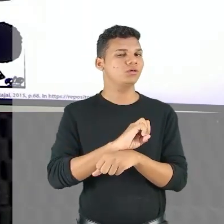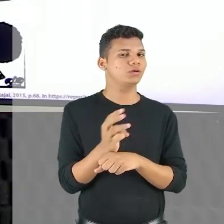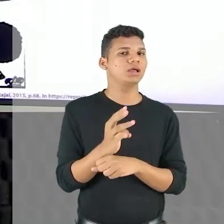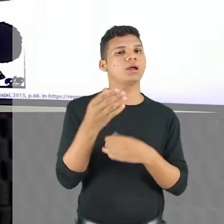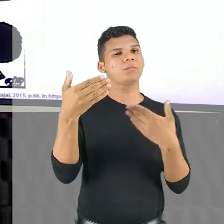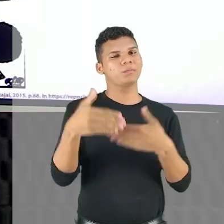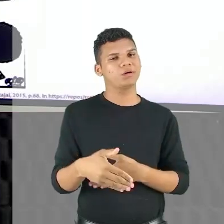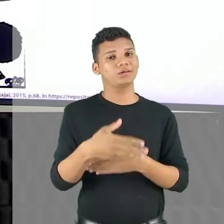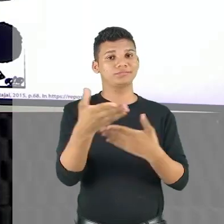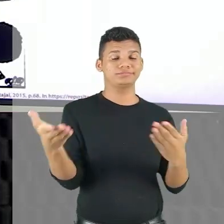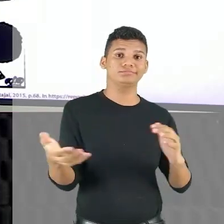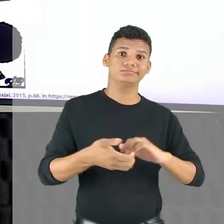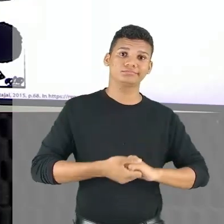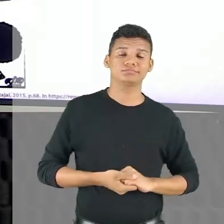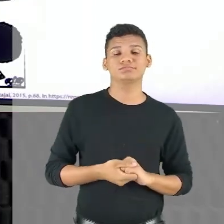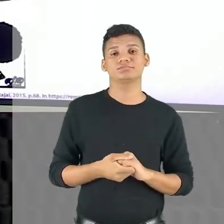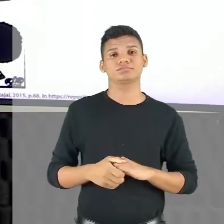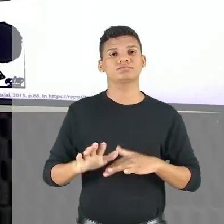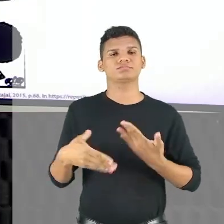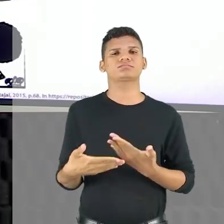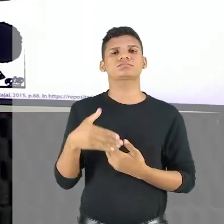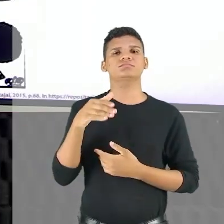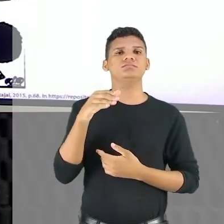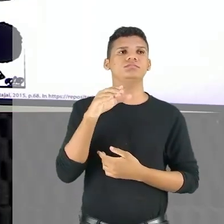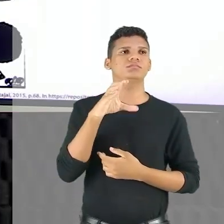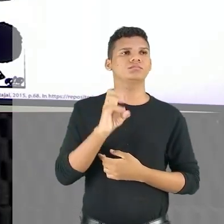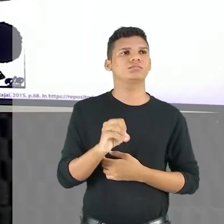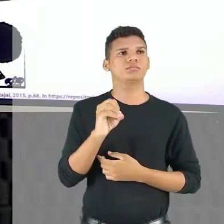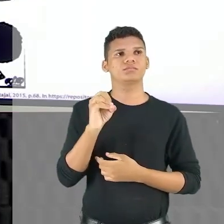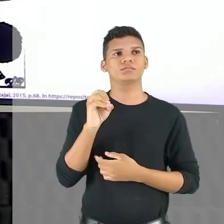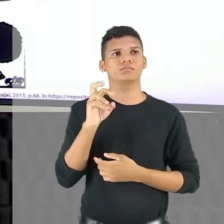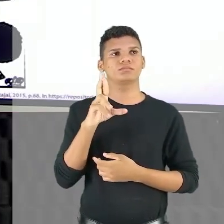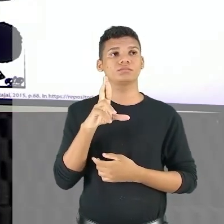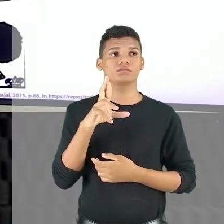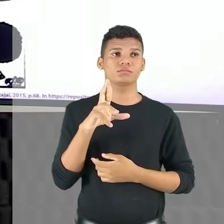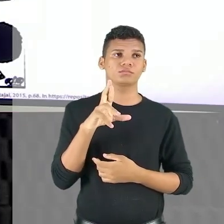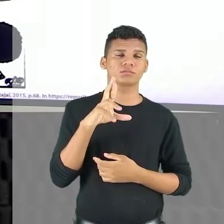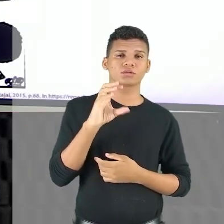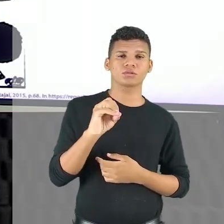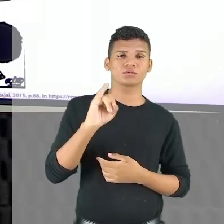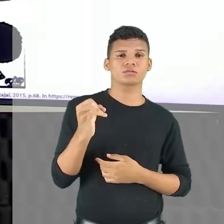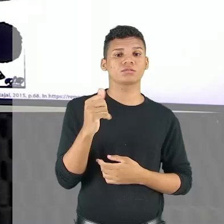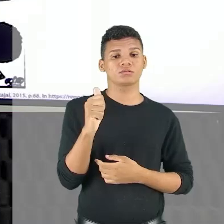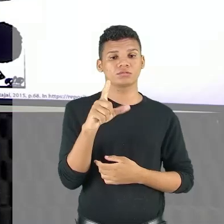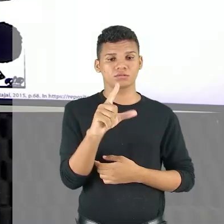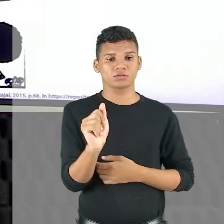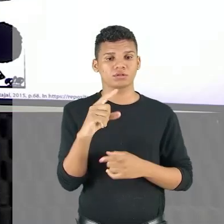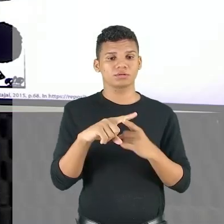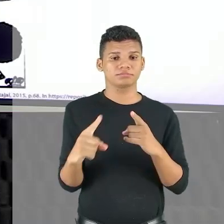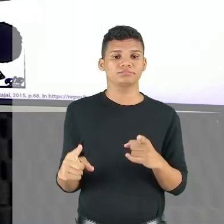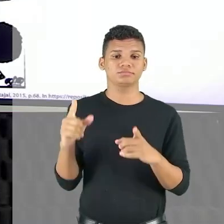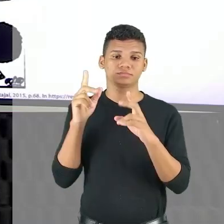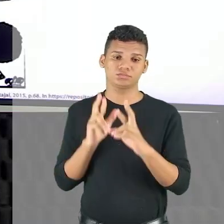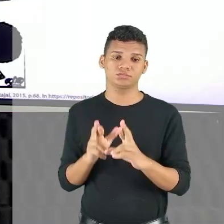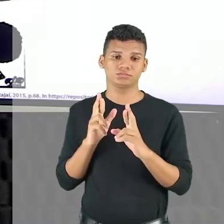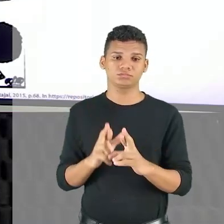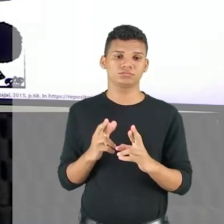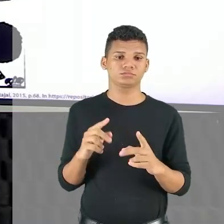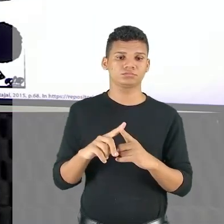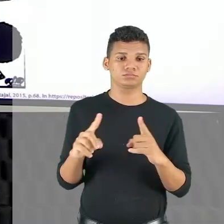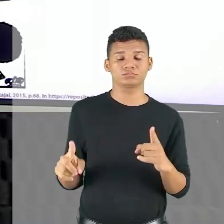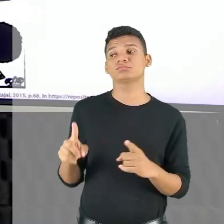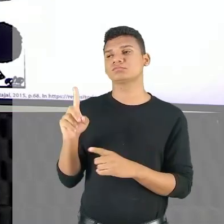tá bom? Então, ojalá, aí ele diz, isso, ojalá, ou seja, ele diz, tomara que, aí ele